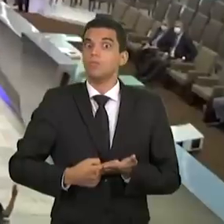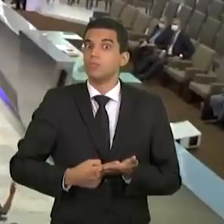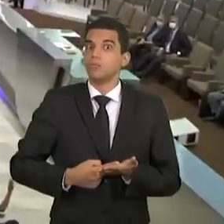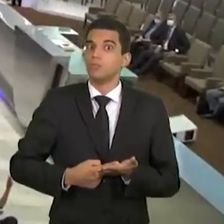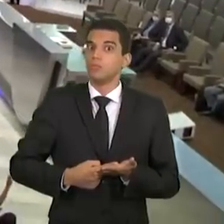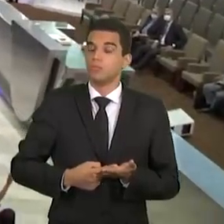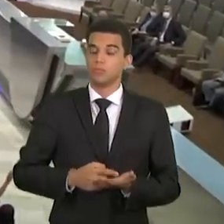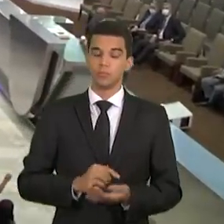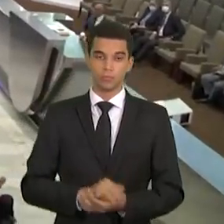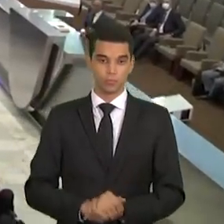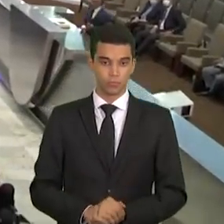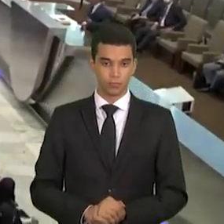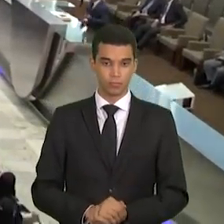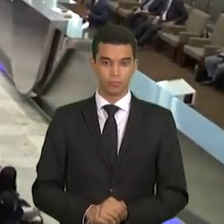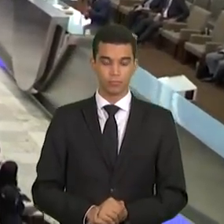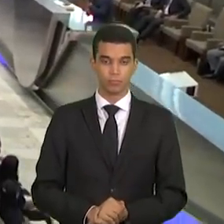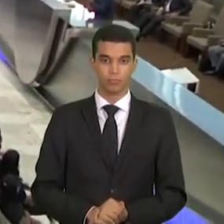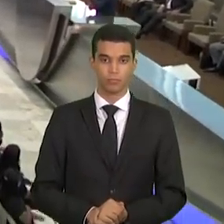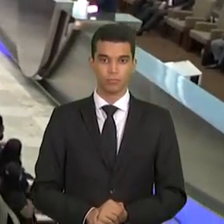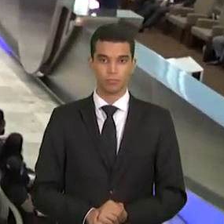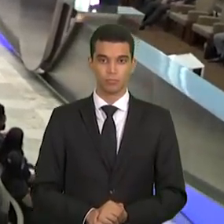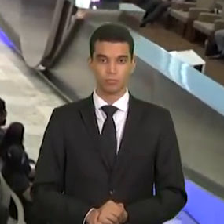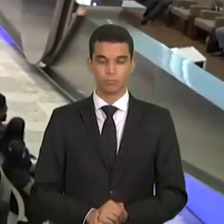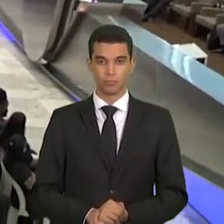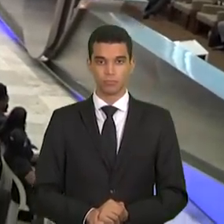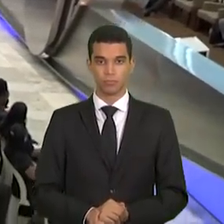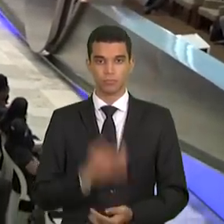Por alabastro. A